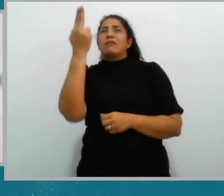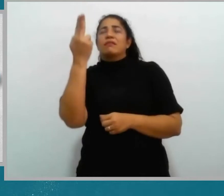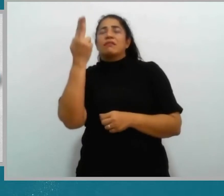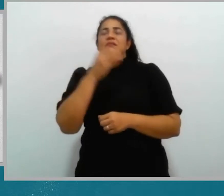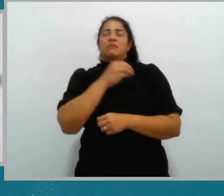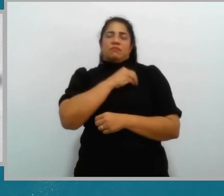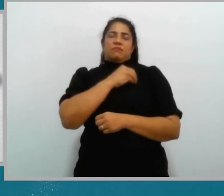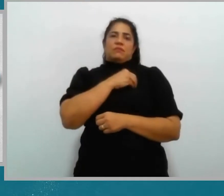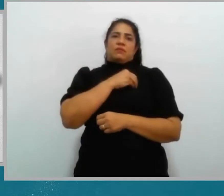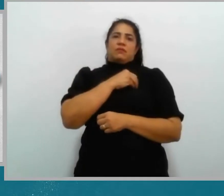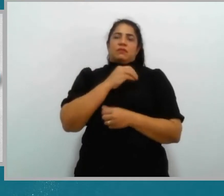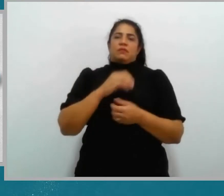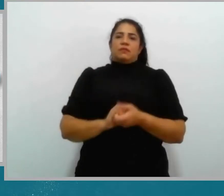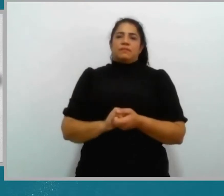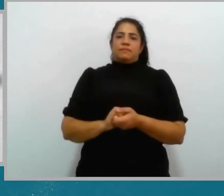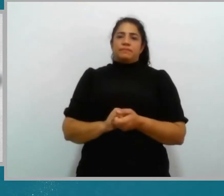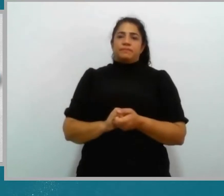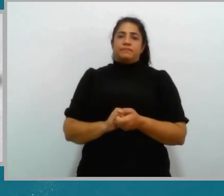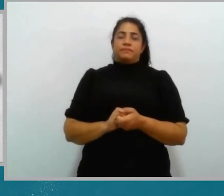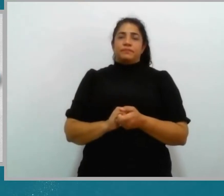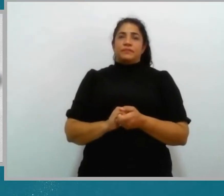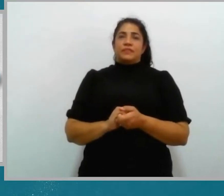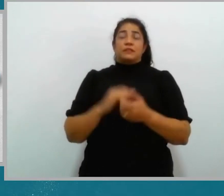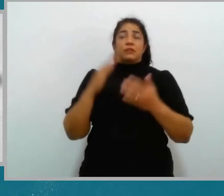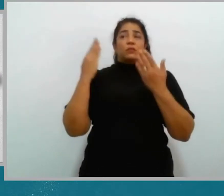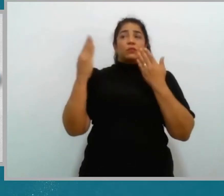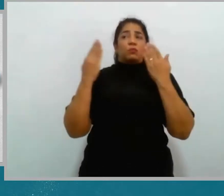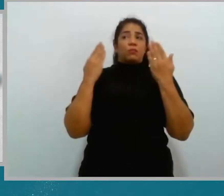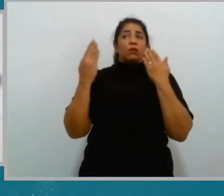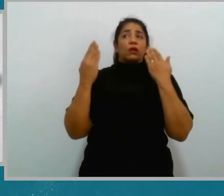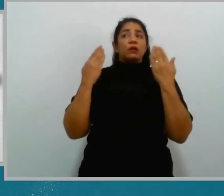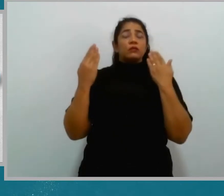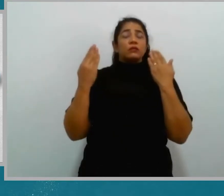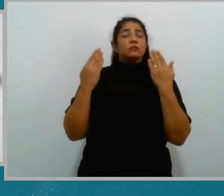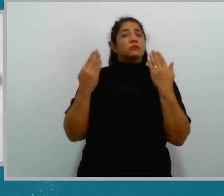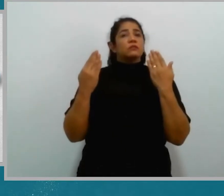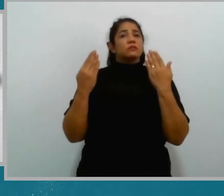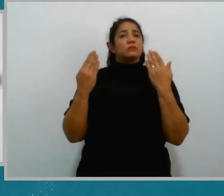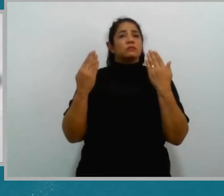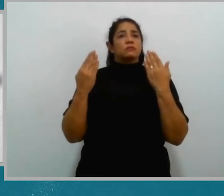da semelhança da carne do pecado, Ele então levou a cruz,